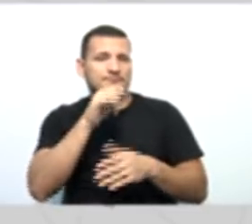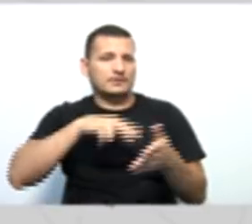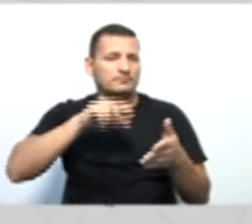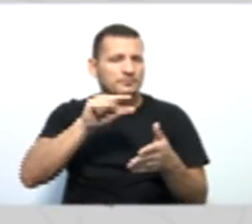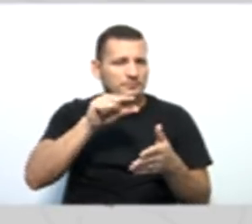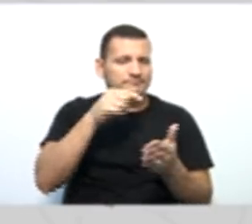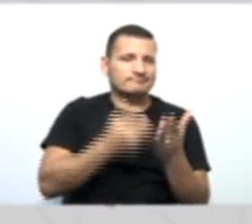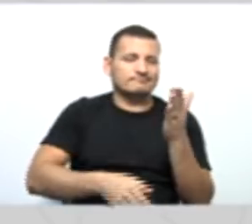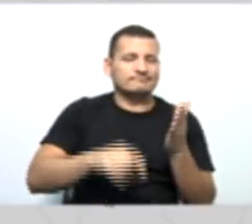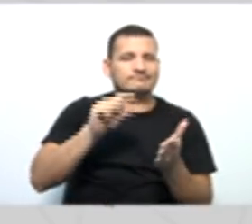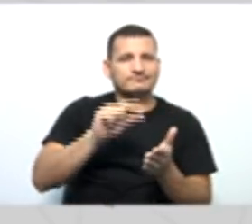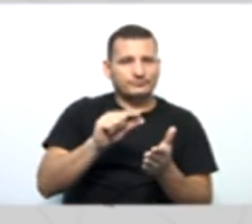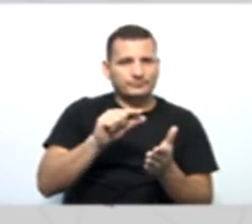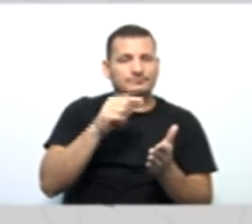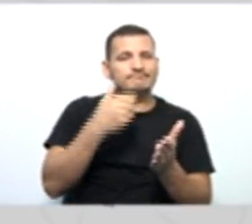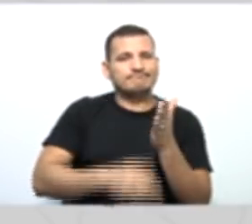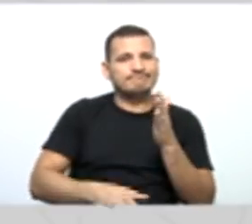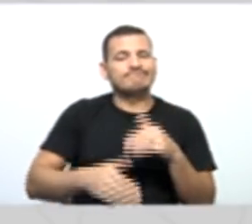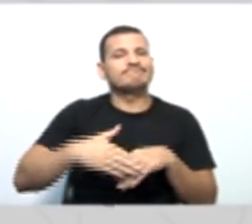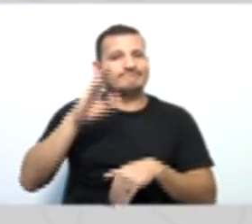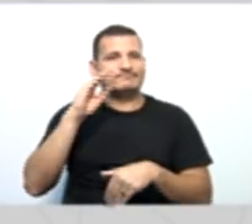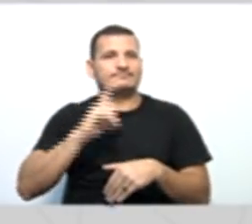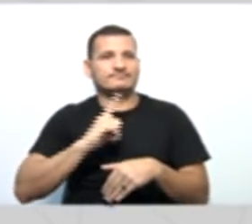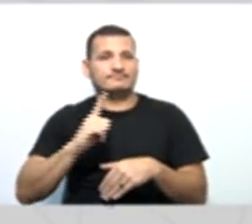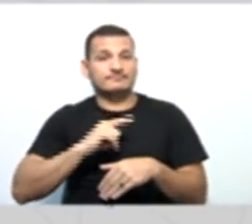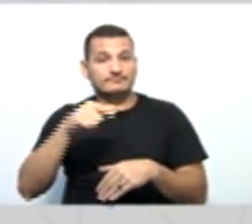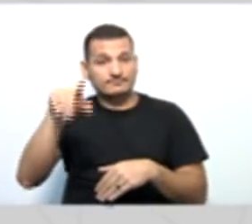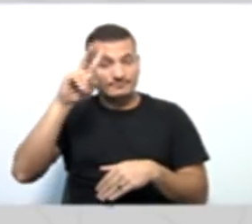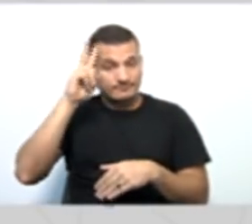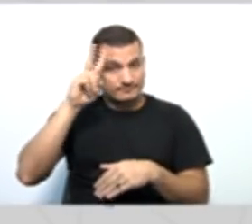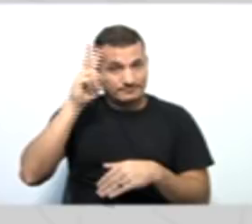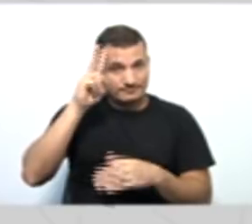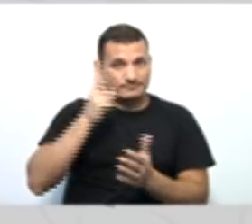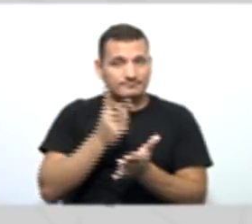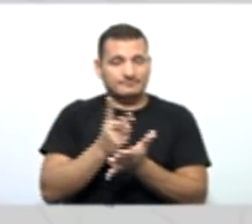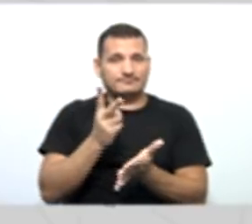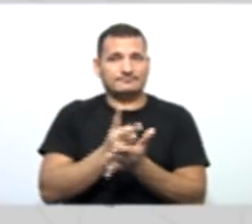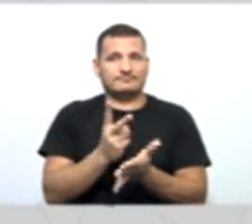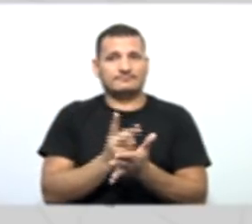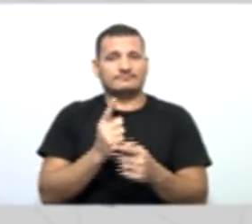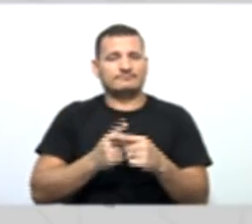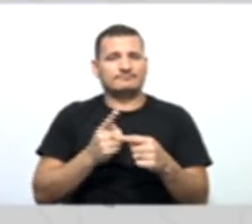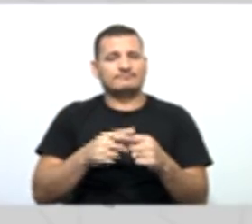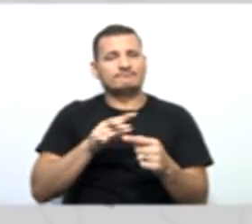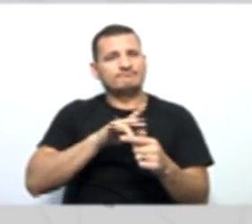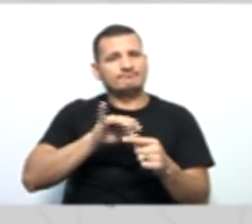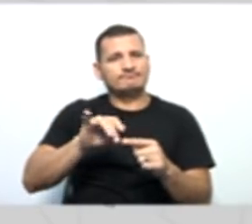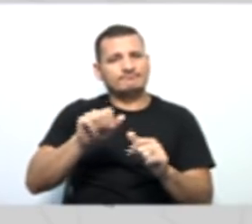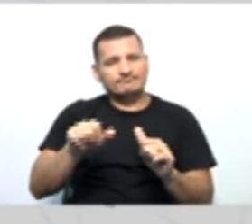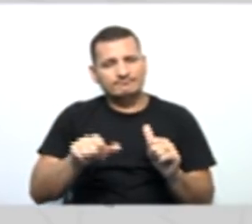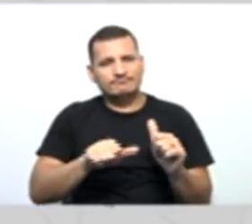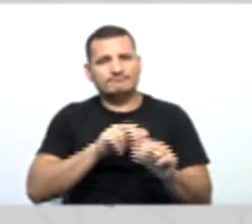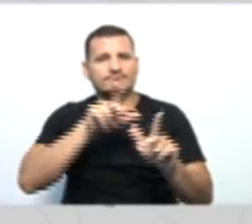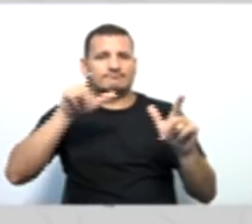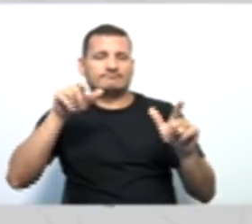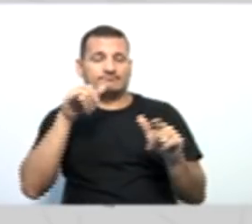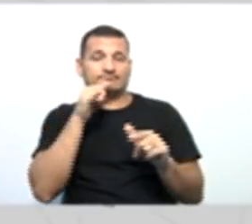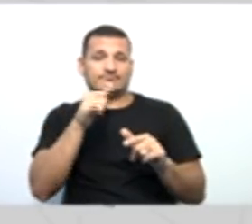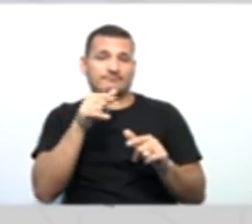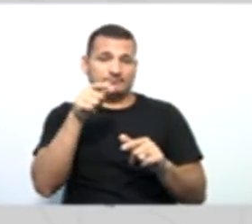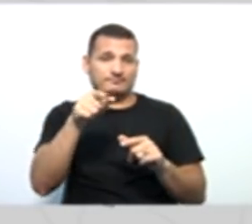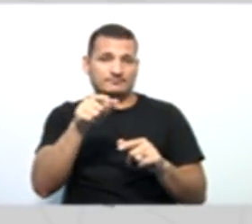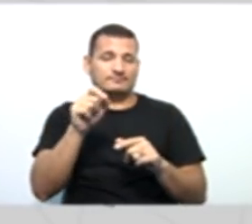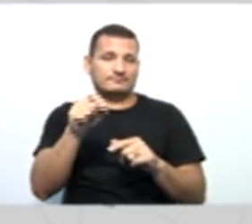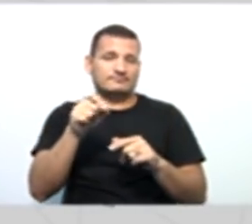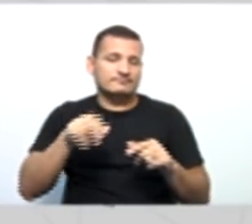ganha pouco e perde muito. Lembre-se sempre disso, porque isso vai fazer a diferença quando você estiver